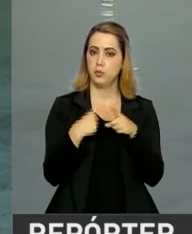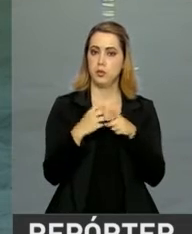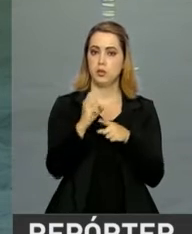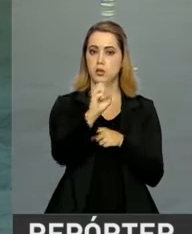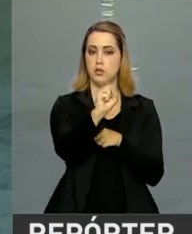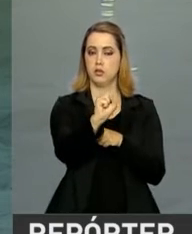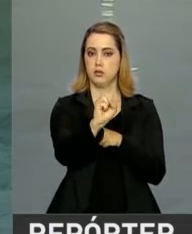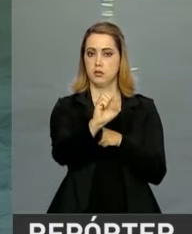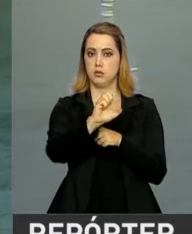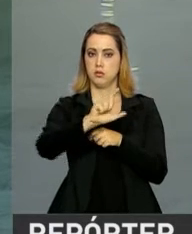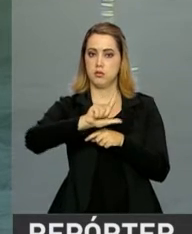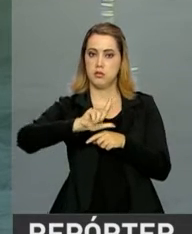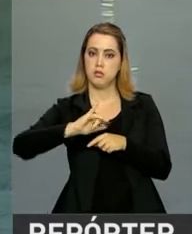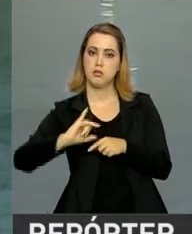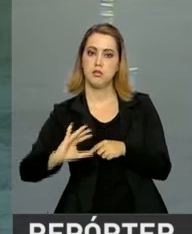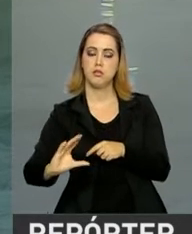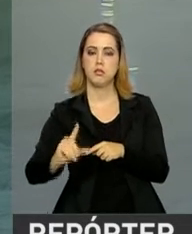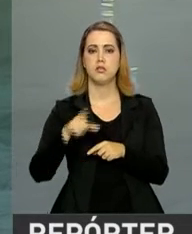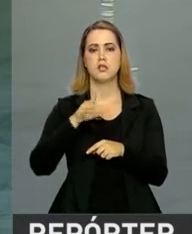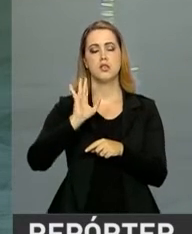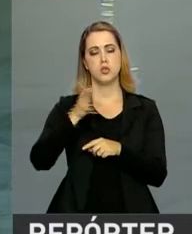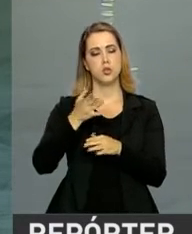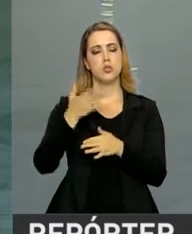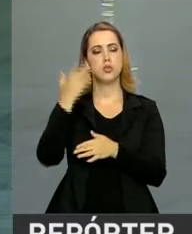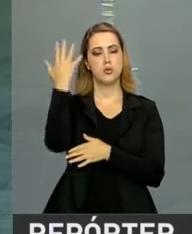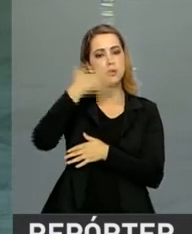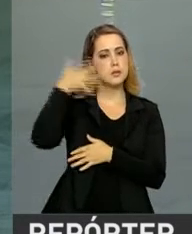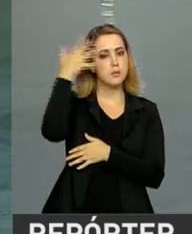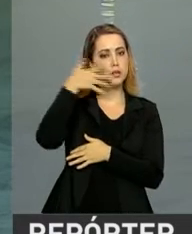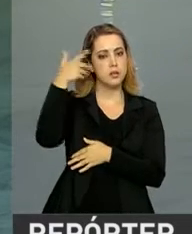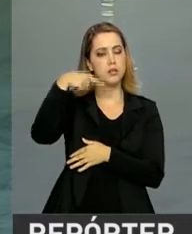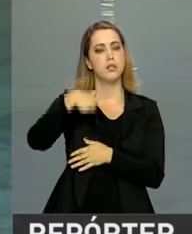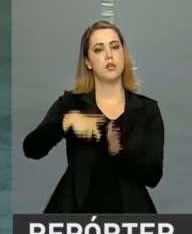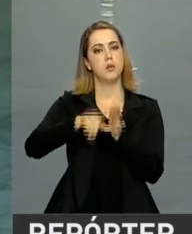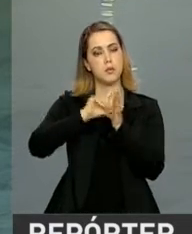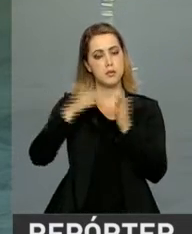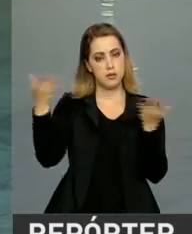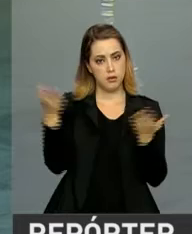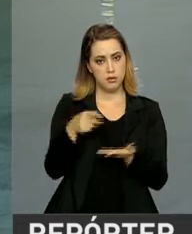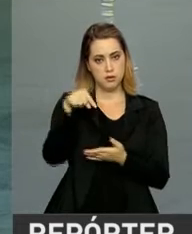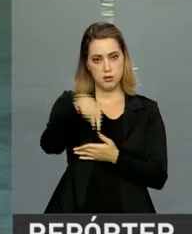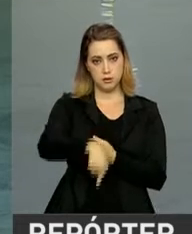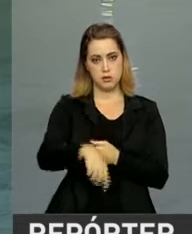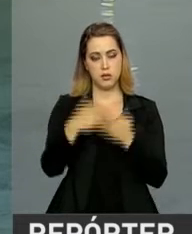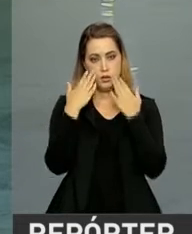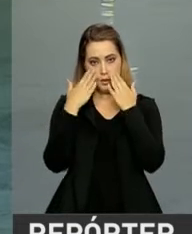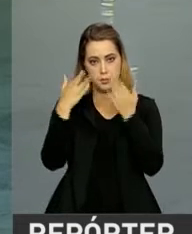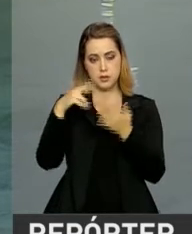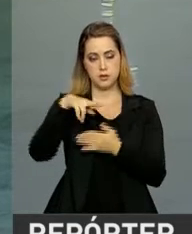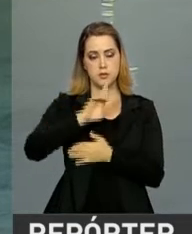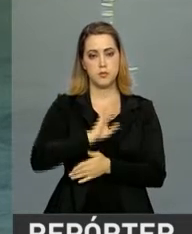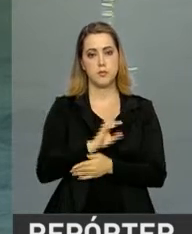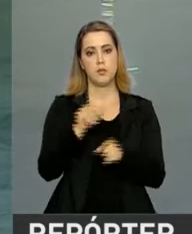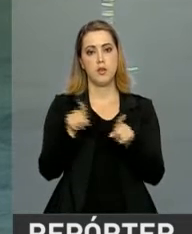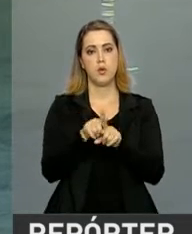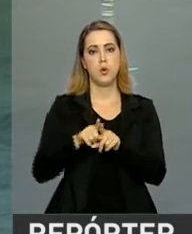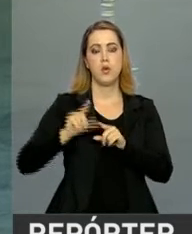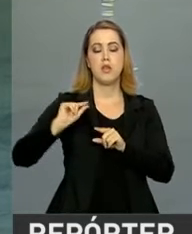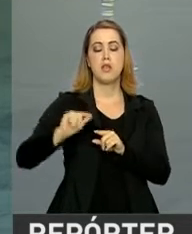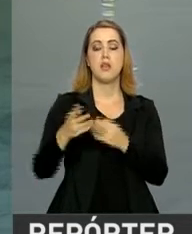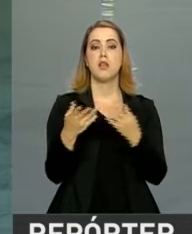durante o dia que na tv nbr é uma taxa de referência para qualquer tipo de operação